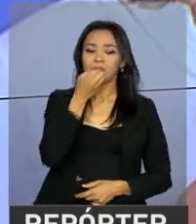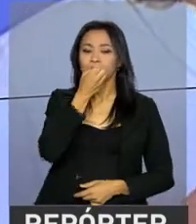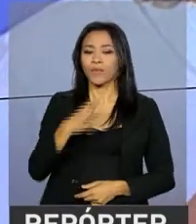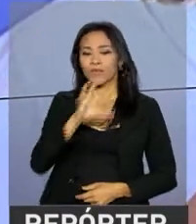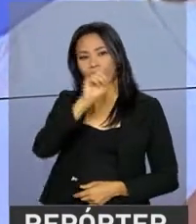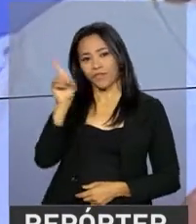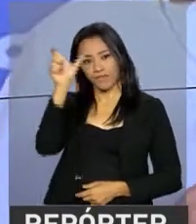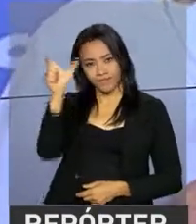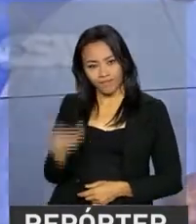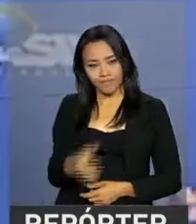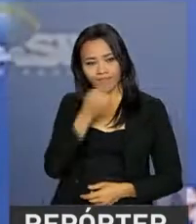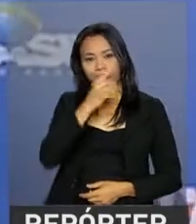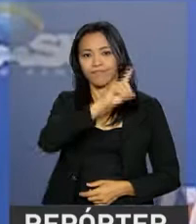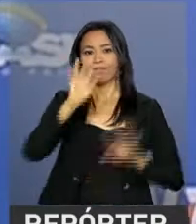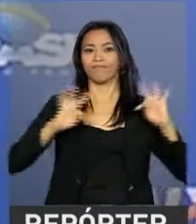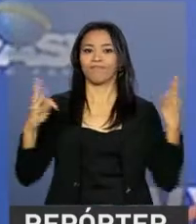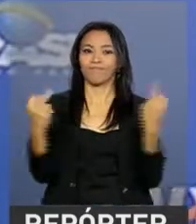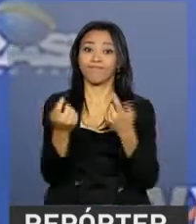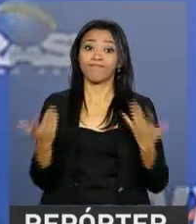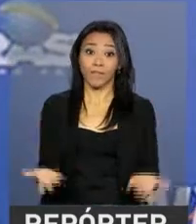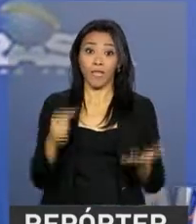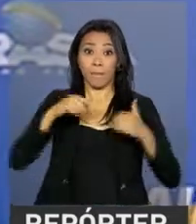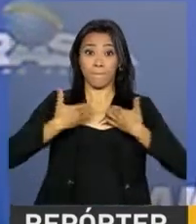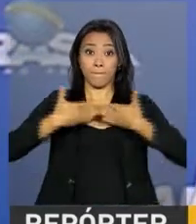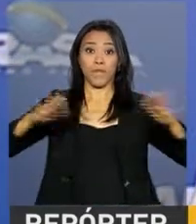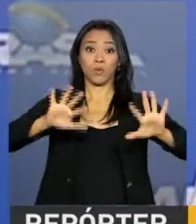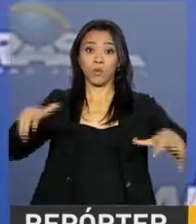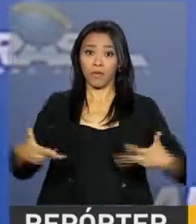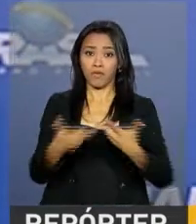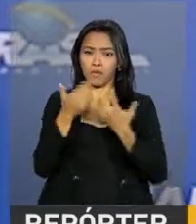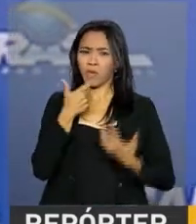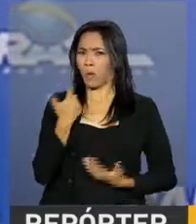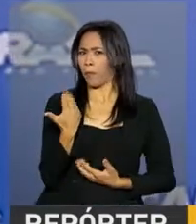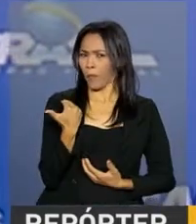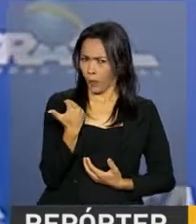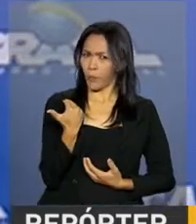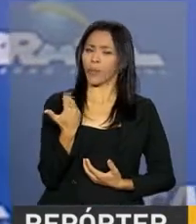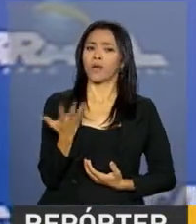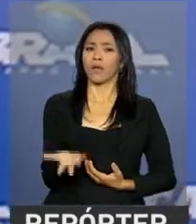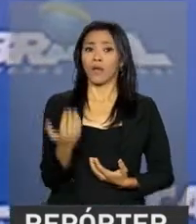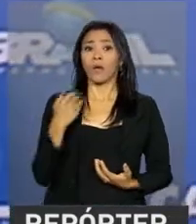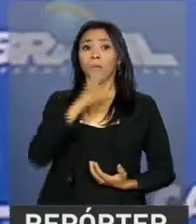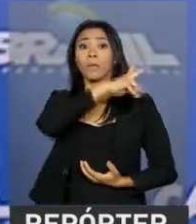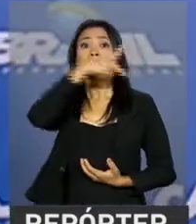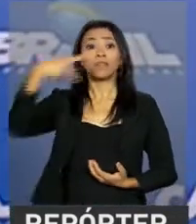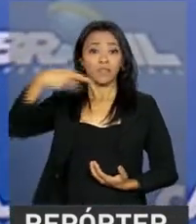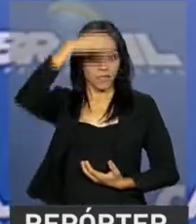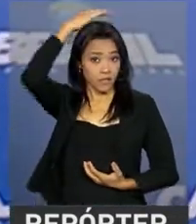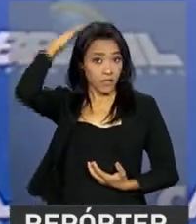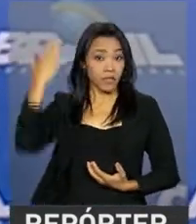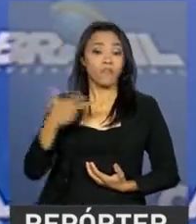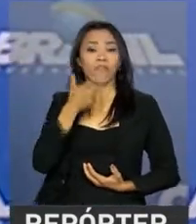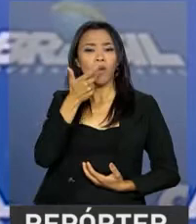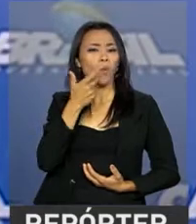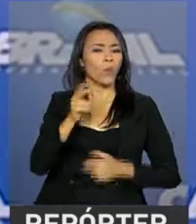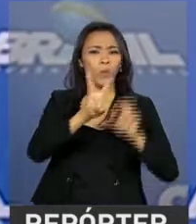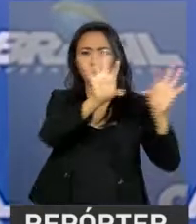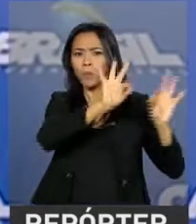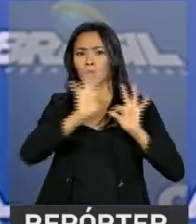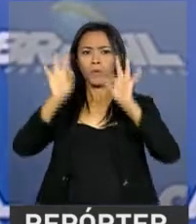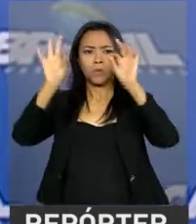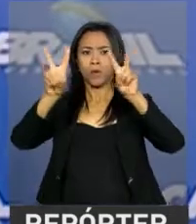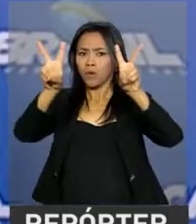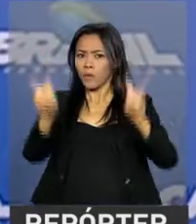todos na abertura do encontro caixa 2017 agora há pouco o presidente michel temer destacou o papel da caixa econômica federal